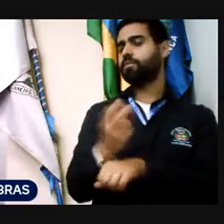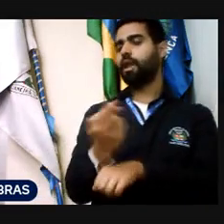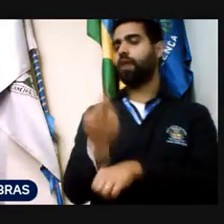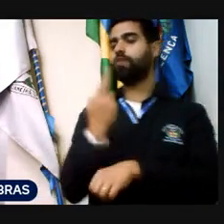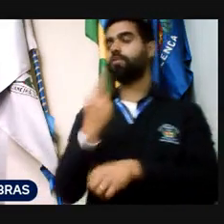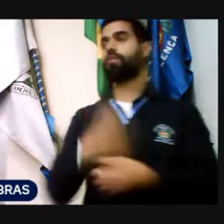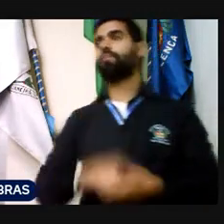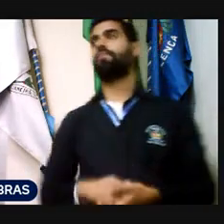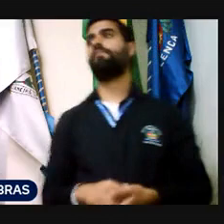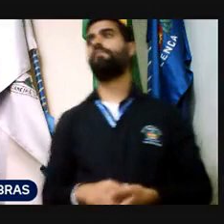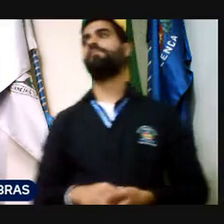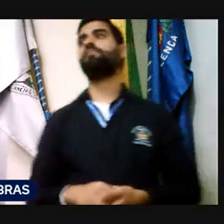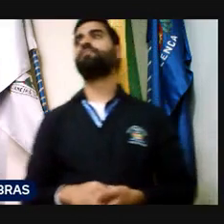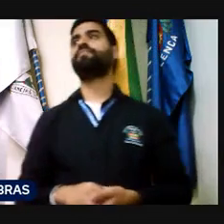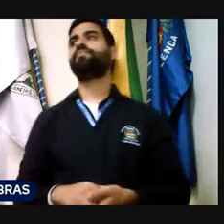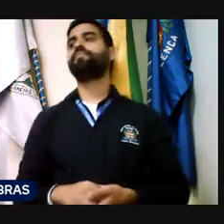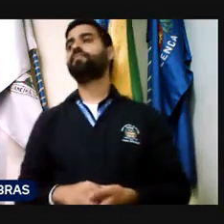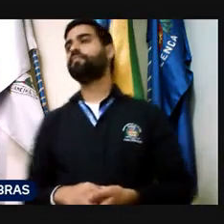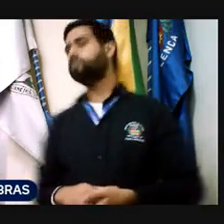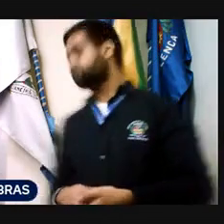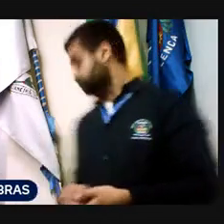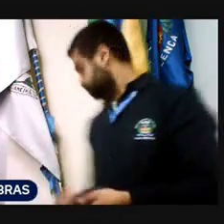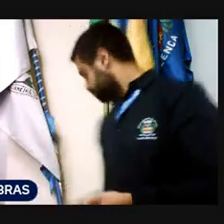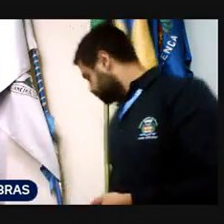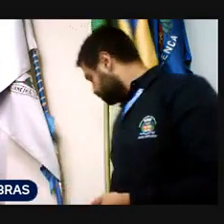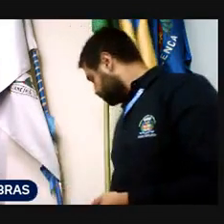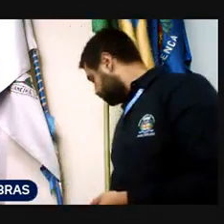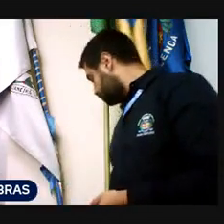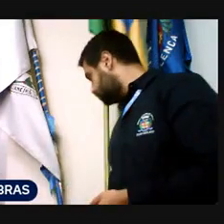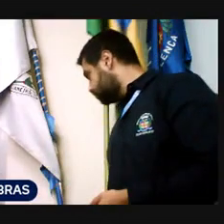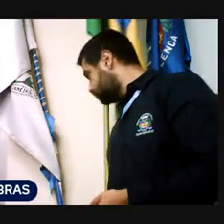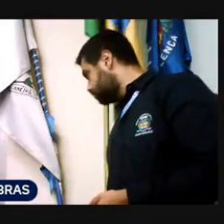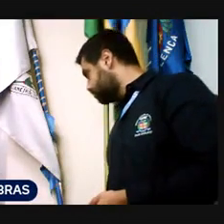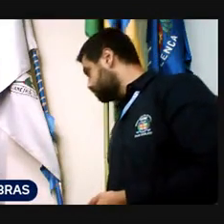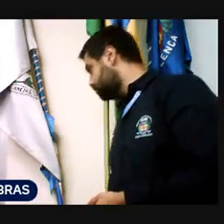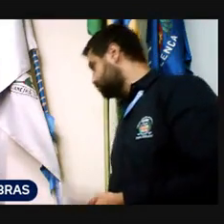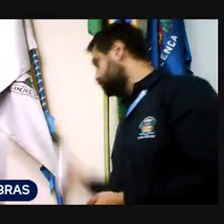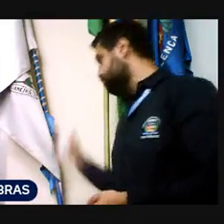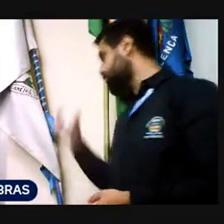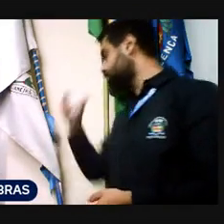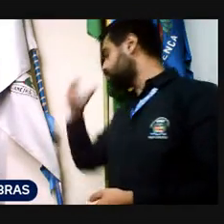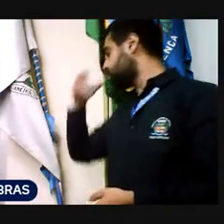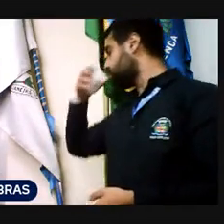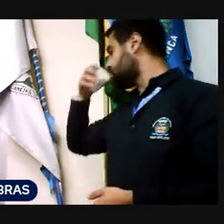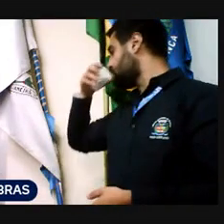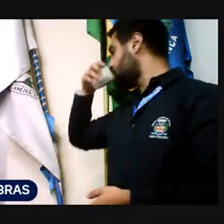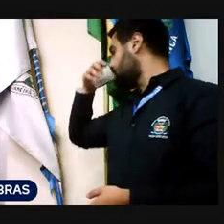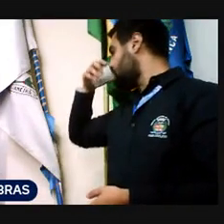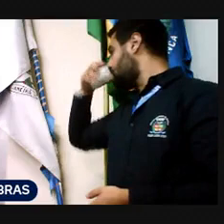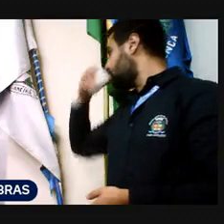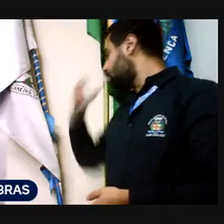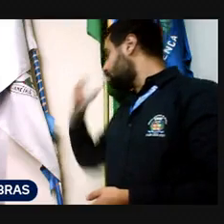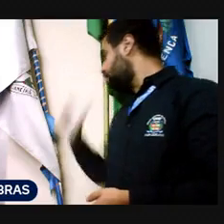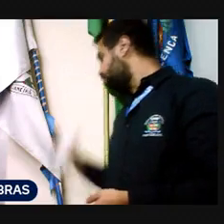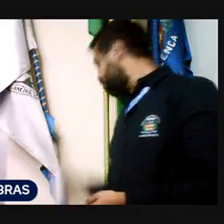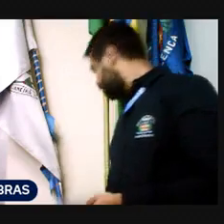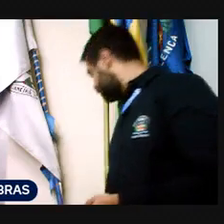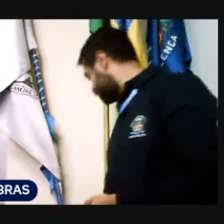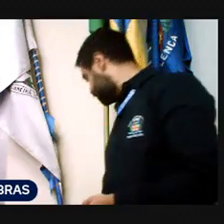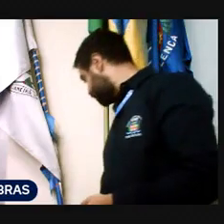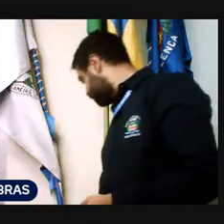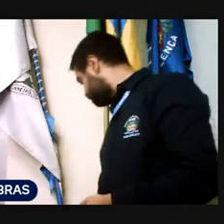e espera deferimento. Sala das sessões, 3 de agosto de 2021, vereador Pedro Graça. Indicação